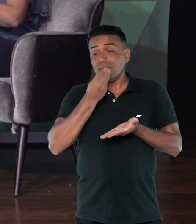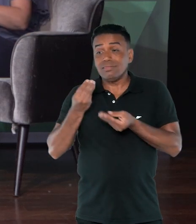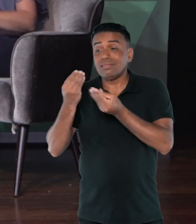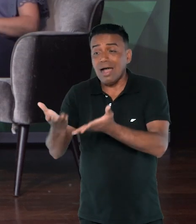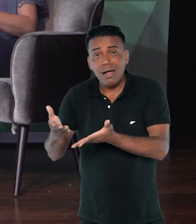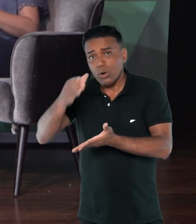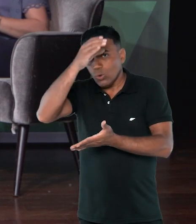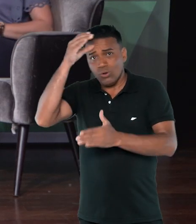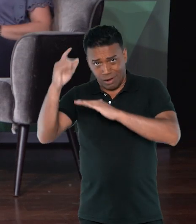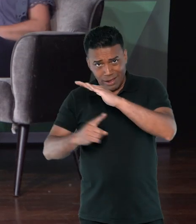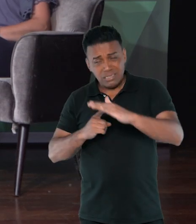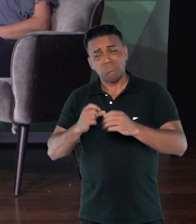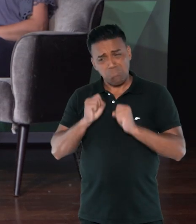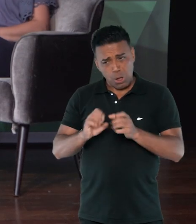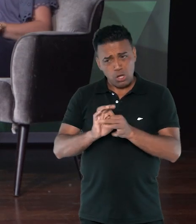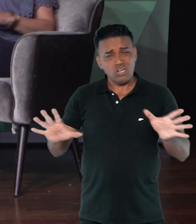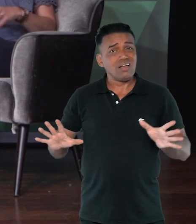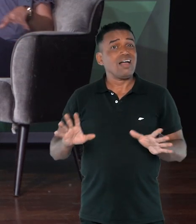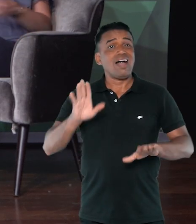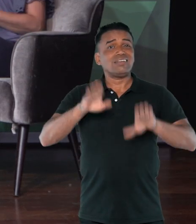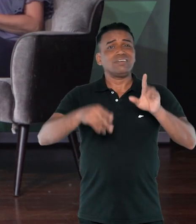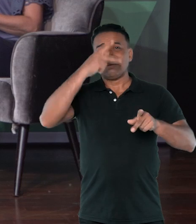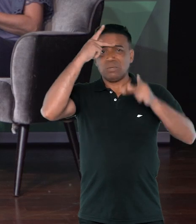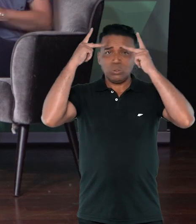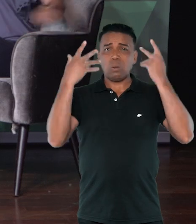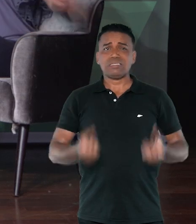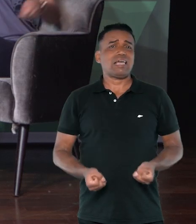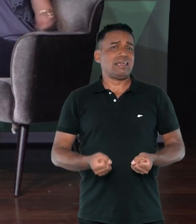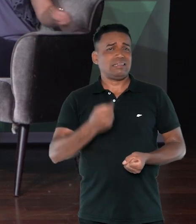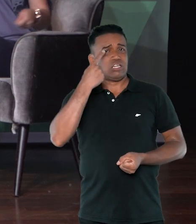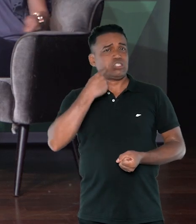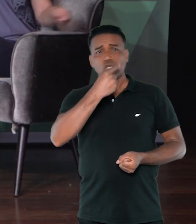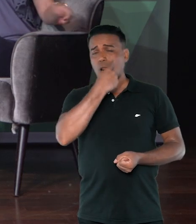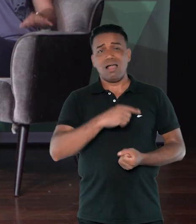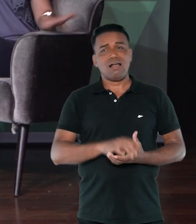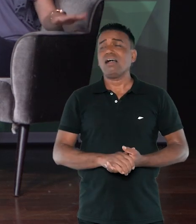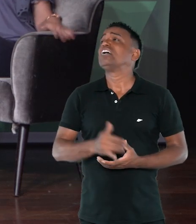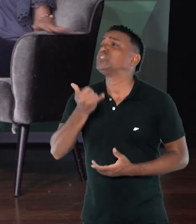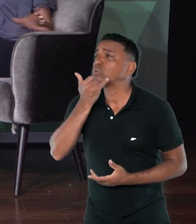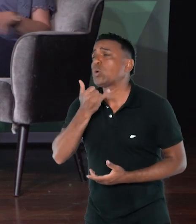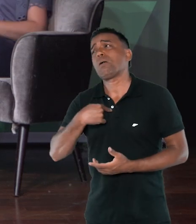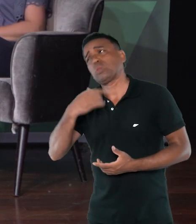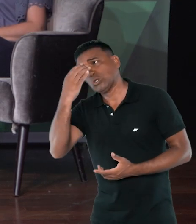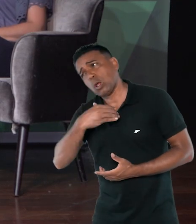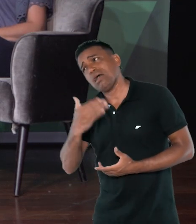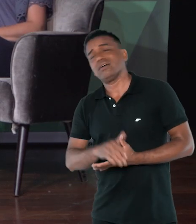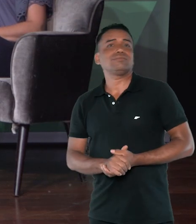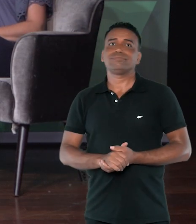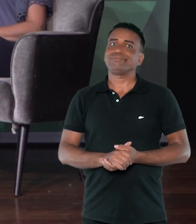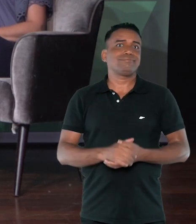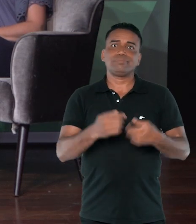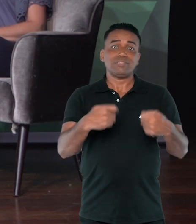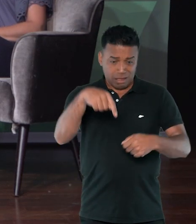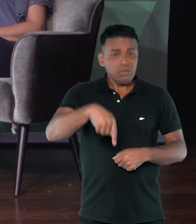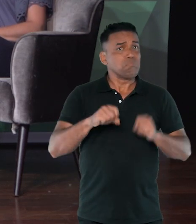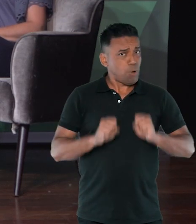desculpa, eu estou chorando. Não, mas aqui é lugar de chorar, né? Muitas vezes tiram a caixa de lenço de perto. Não precisa não, né?